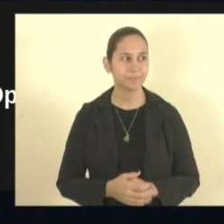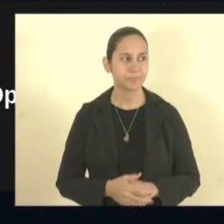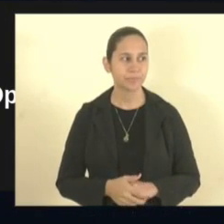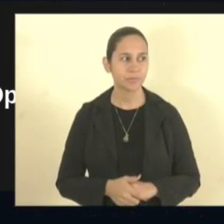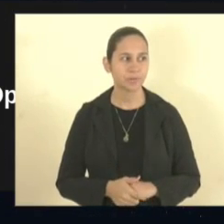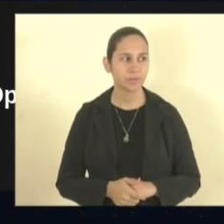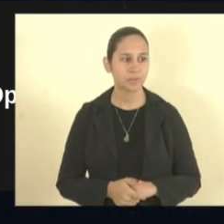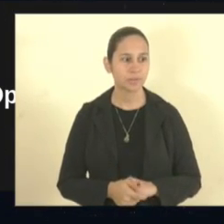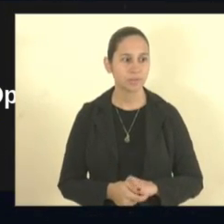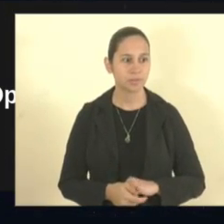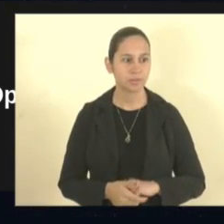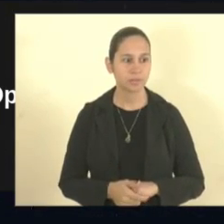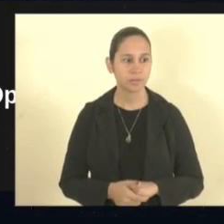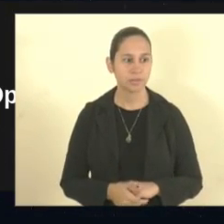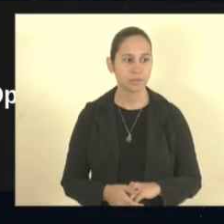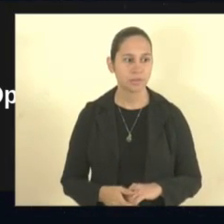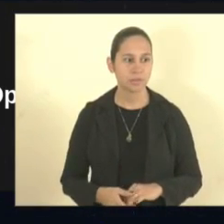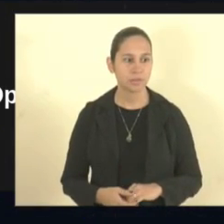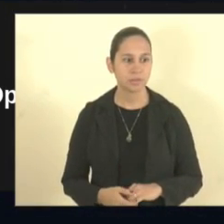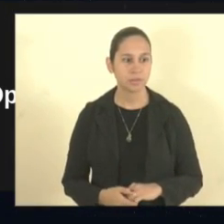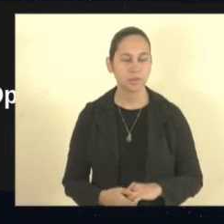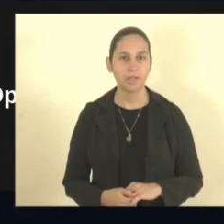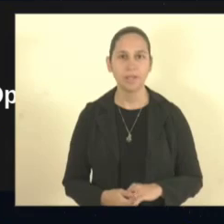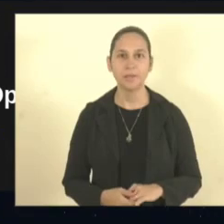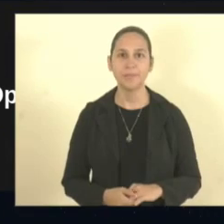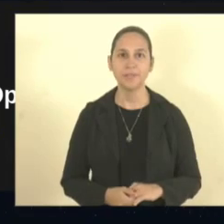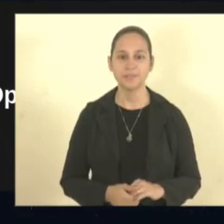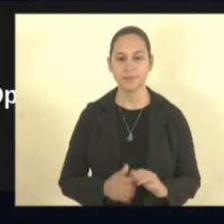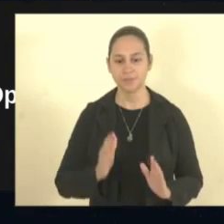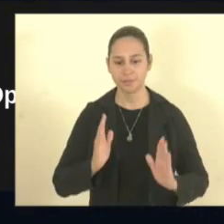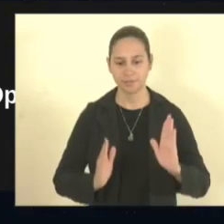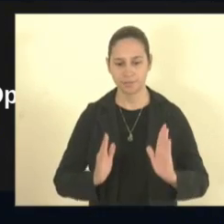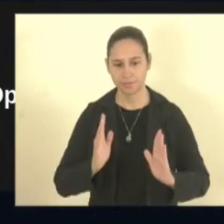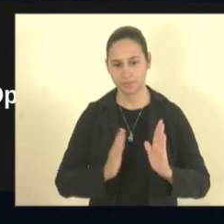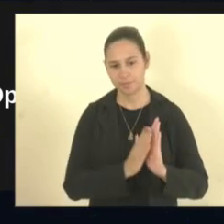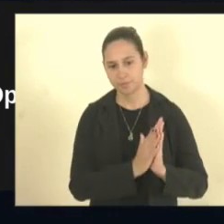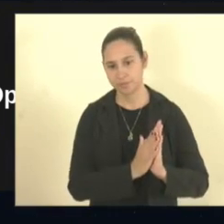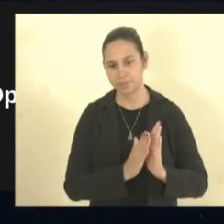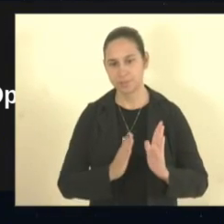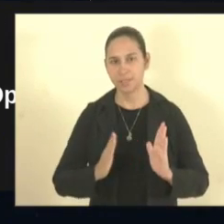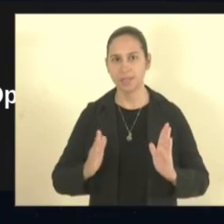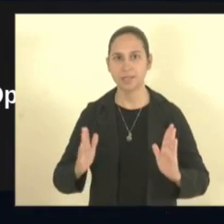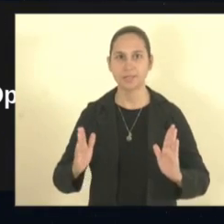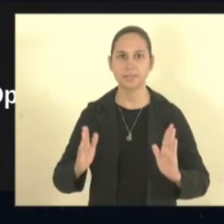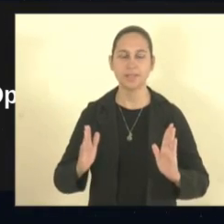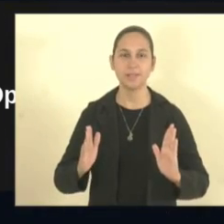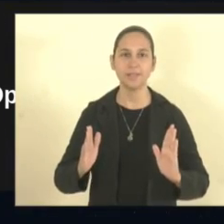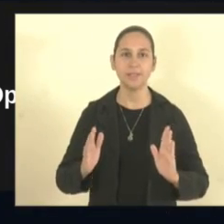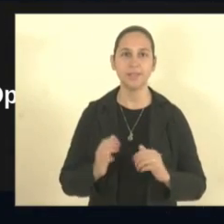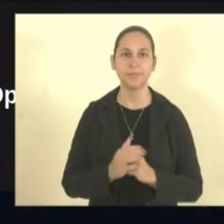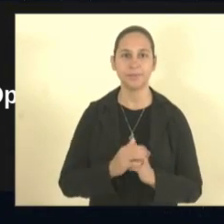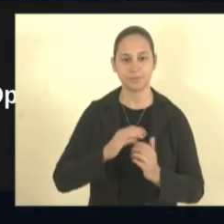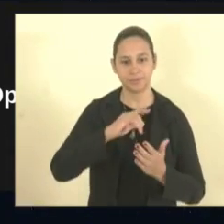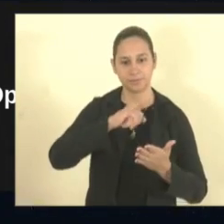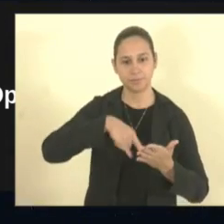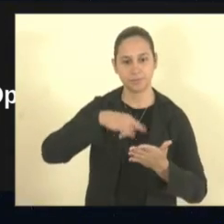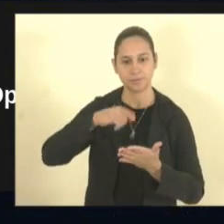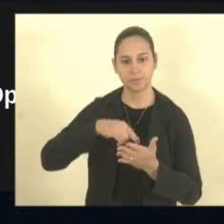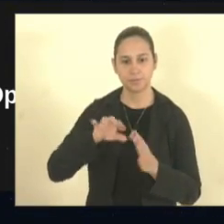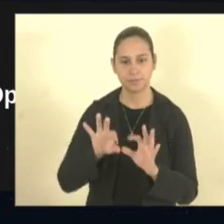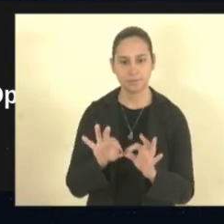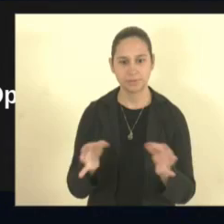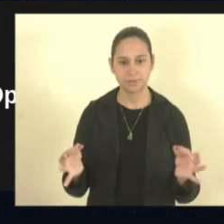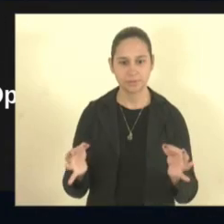Não havendo, passaremos agora à fase do expediente. Primeira fase do expediente para simples despacho. Item